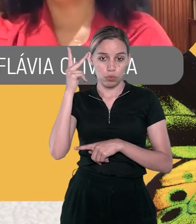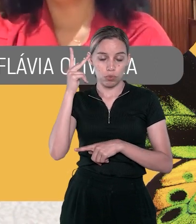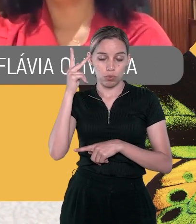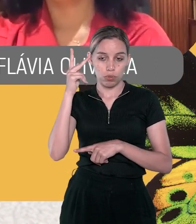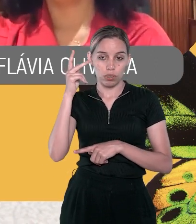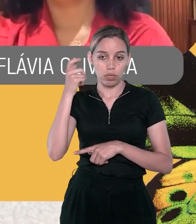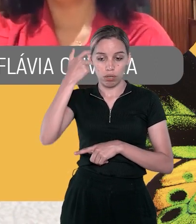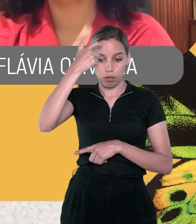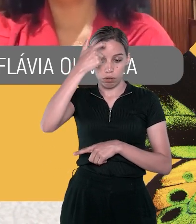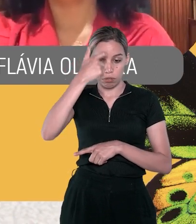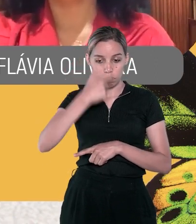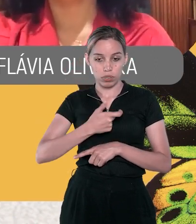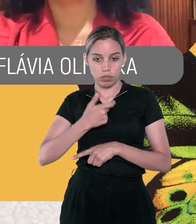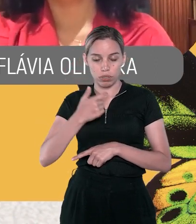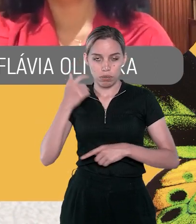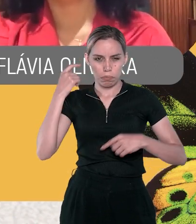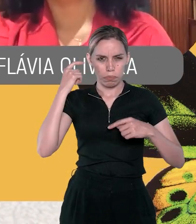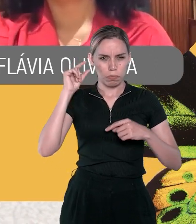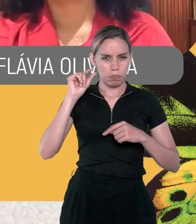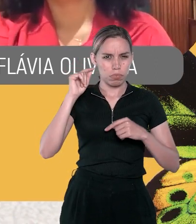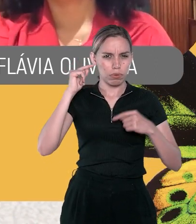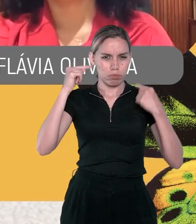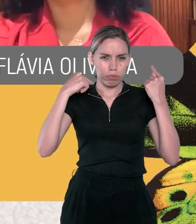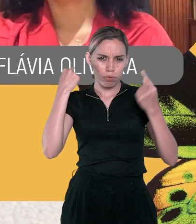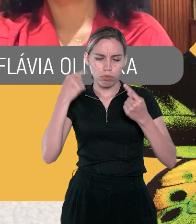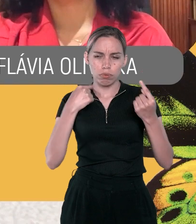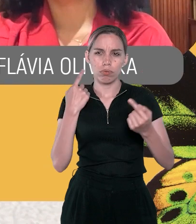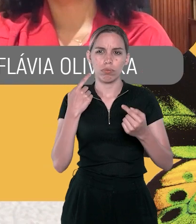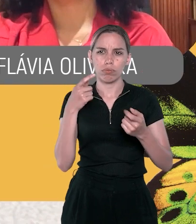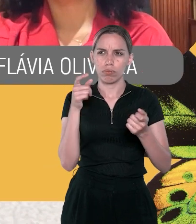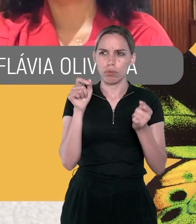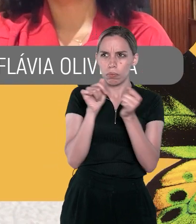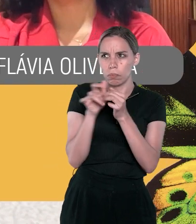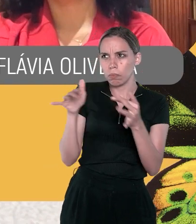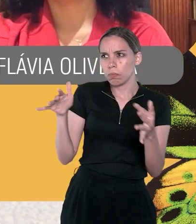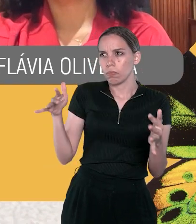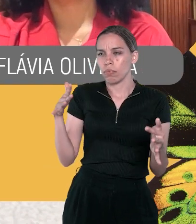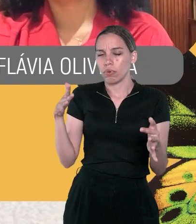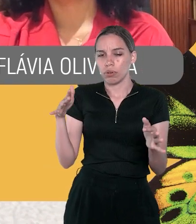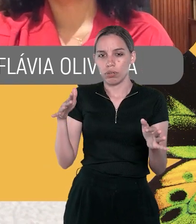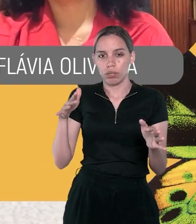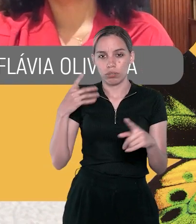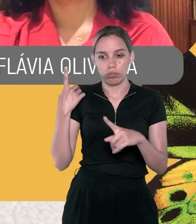psicótica, que era mística, e muito, muito, muito cheia de